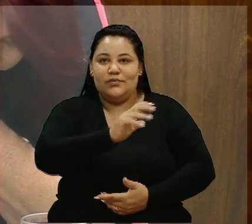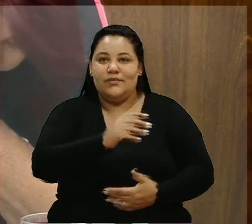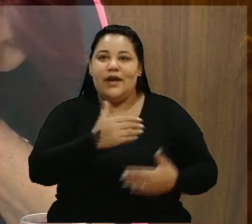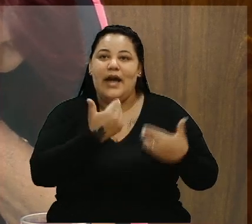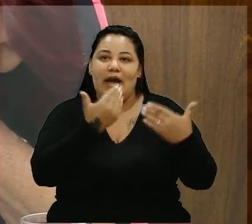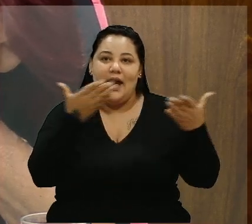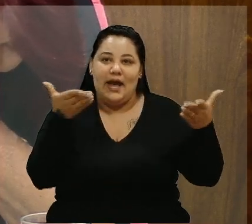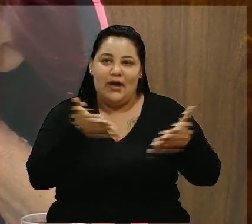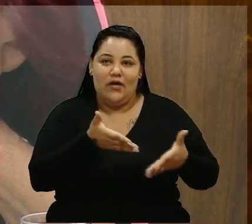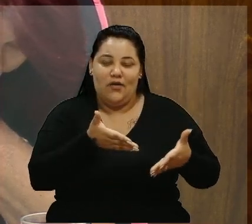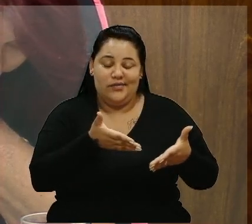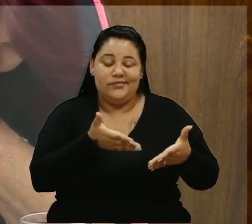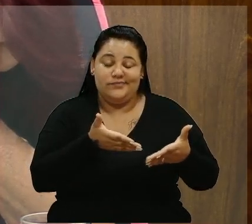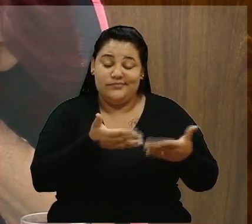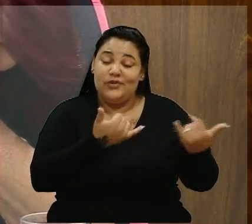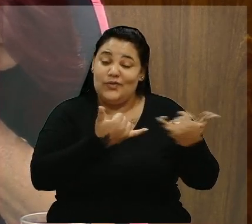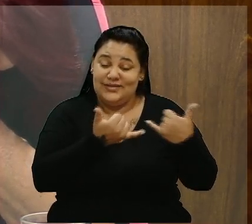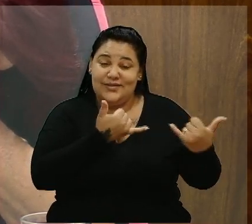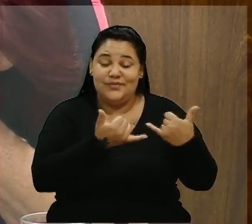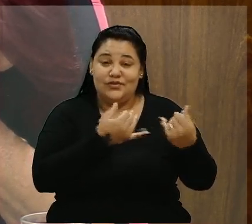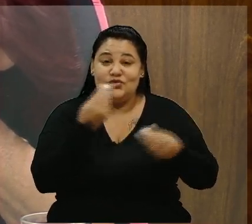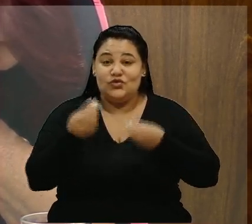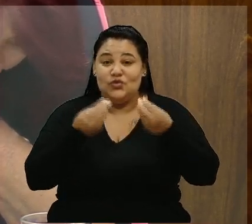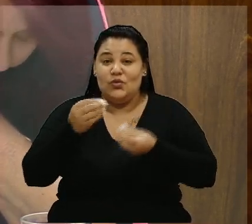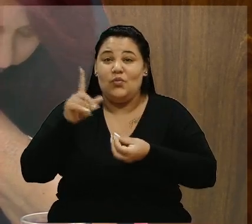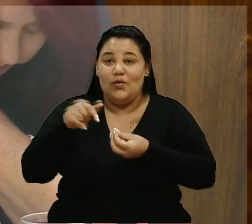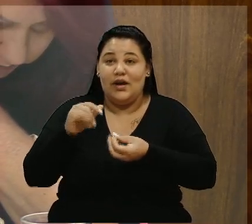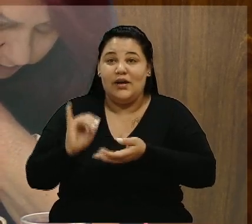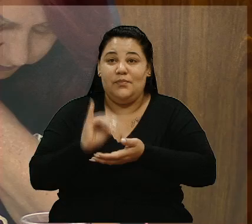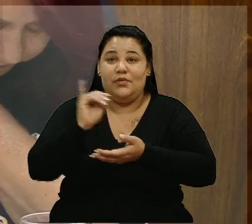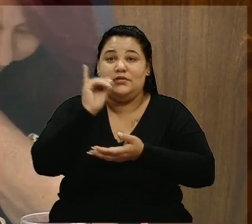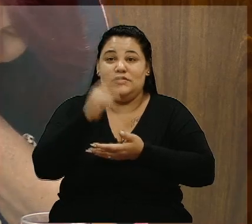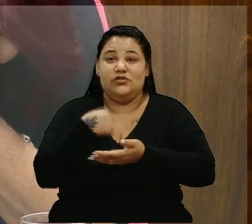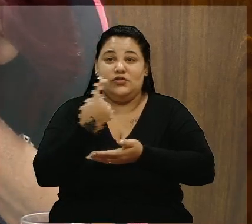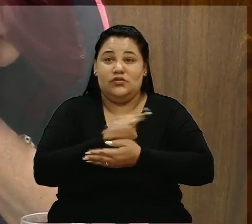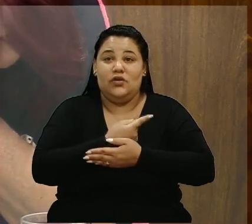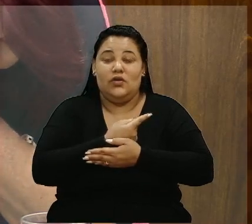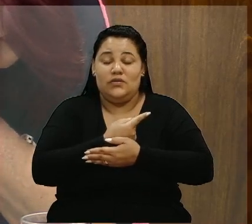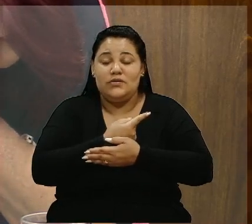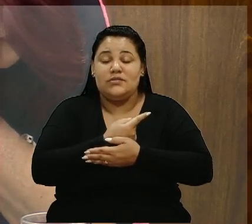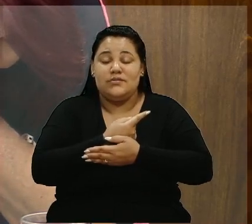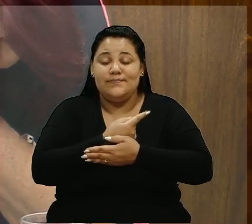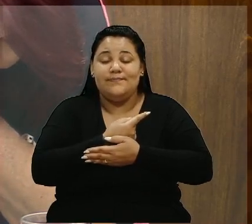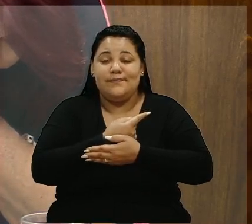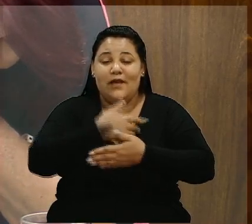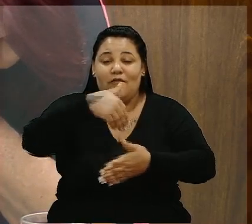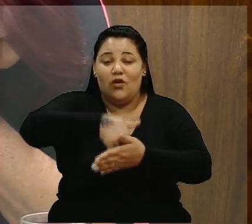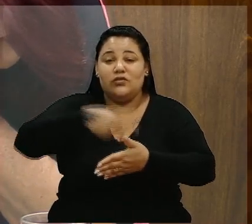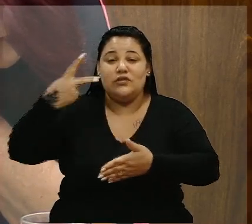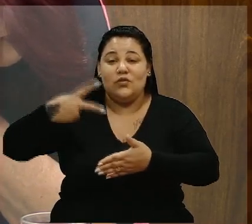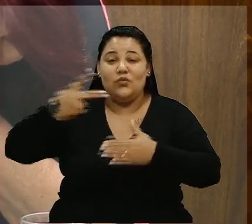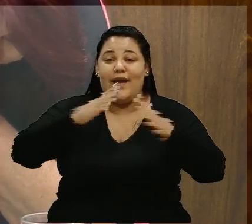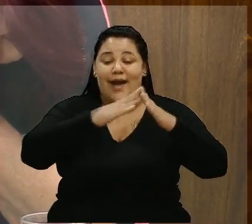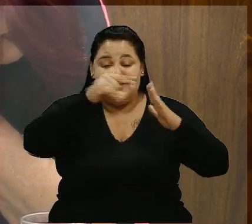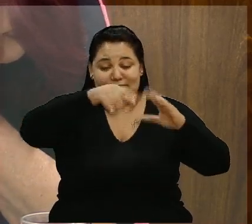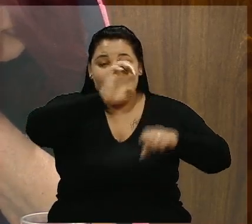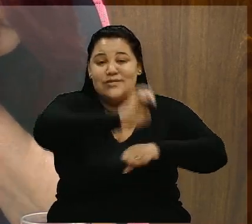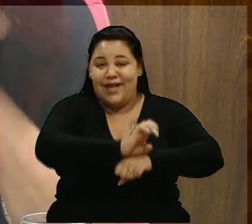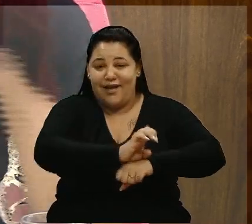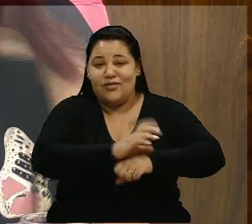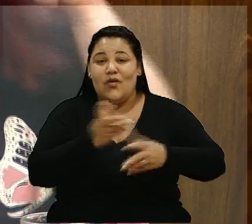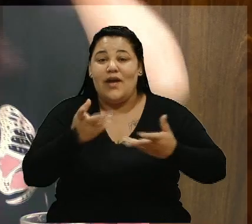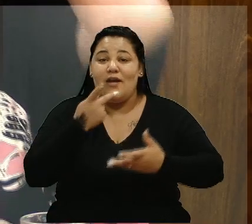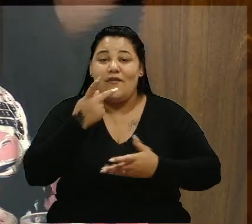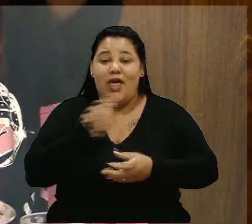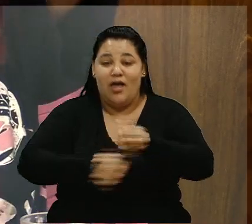exemplo de quão significativo é os nossos votos. Somos a segunda casa do Estado, eu quero dizer que